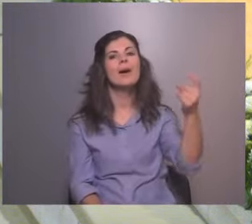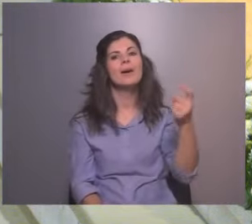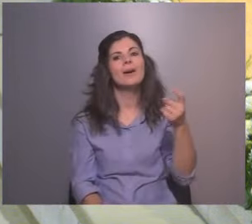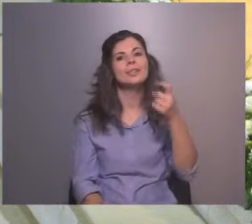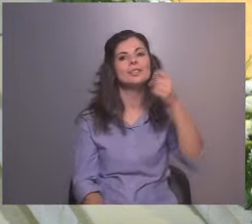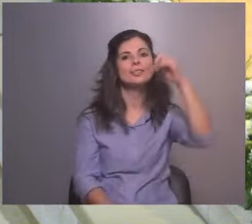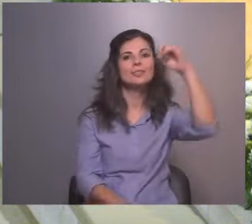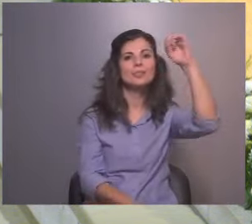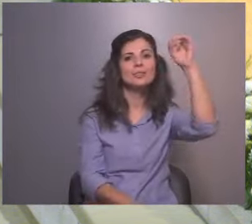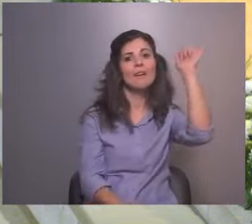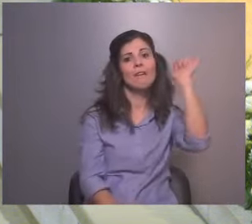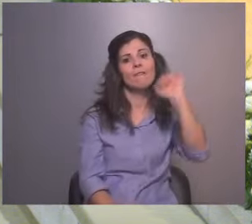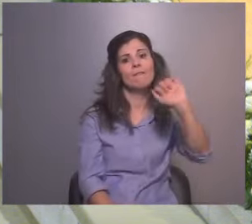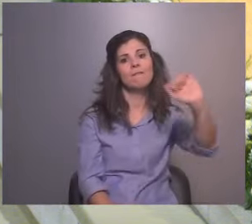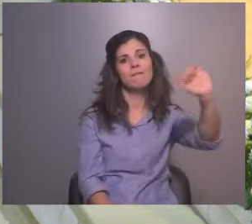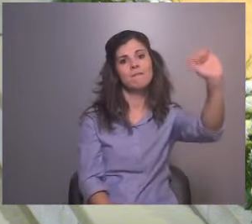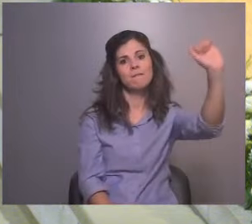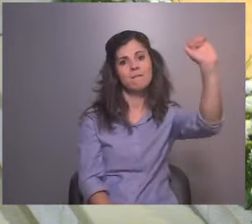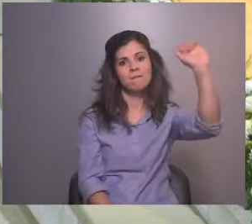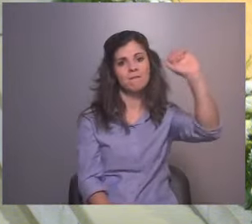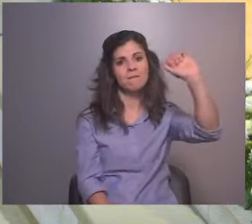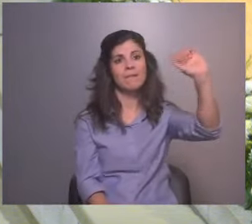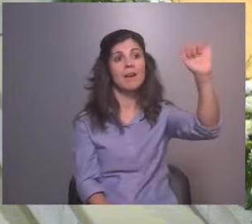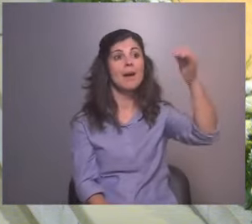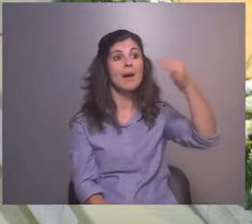pacem.